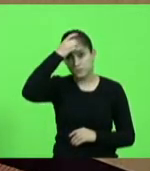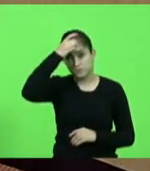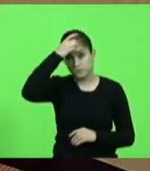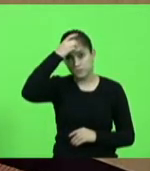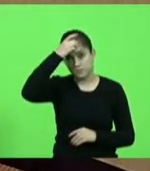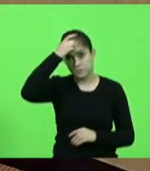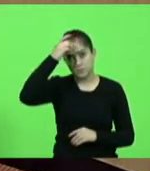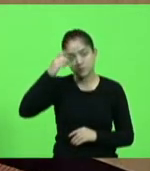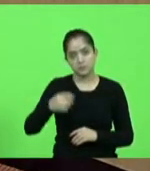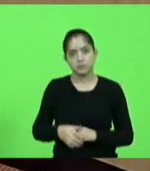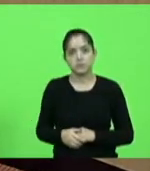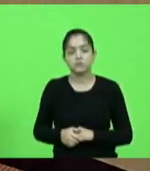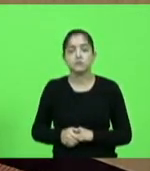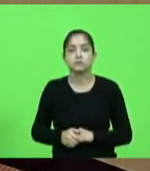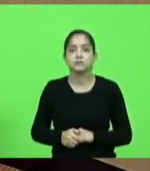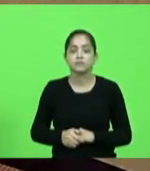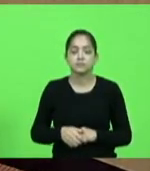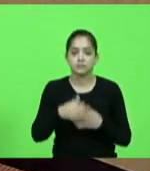Muito obrigado,